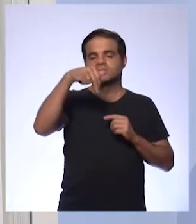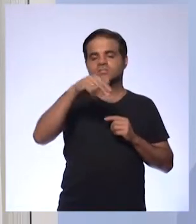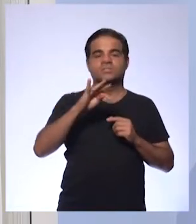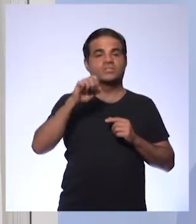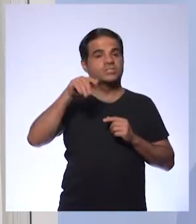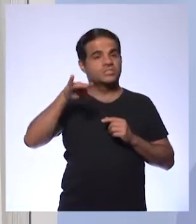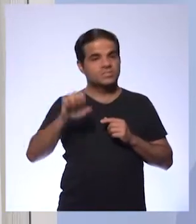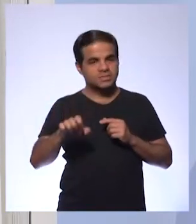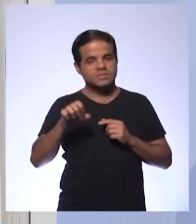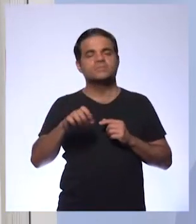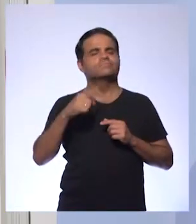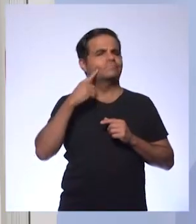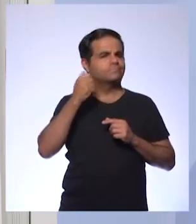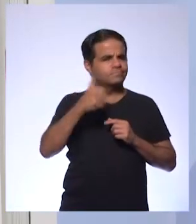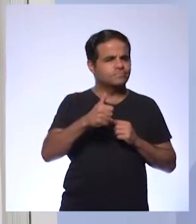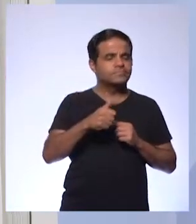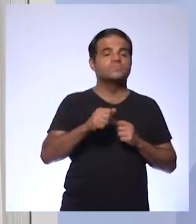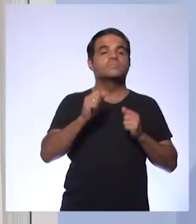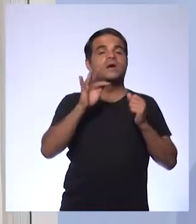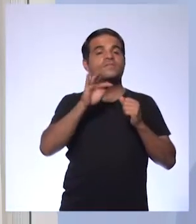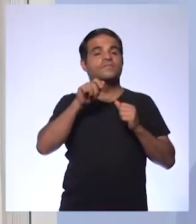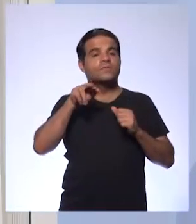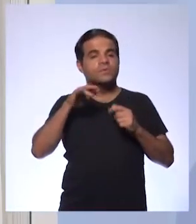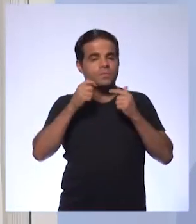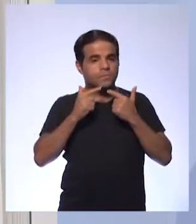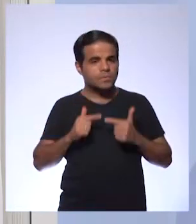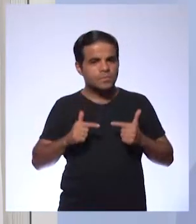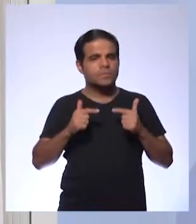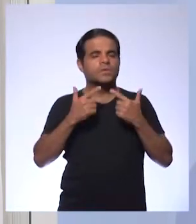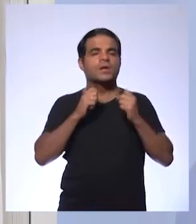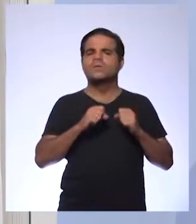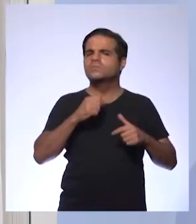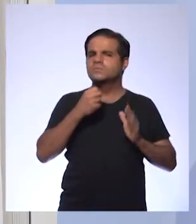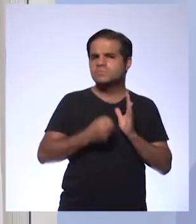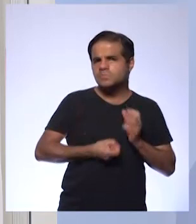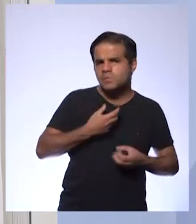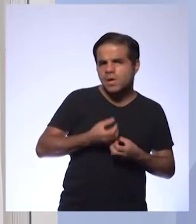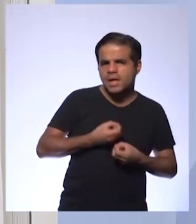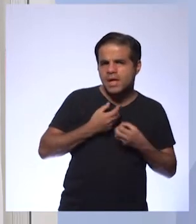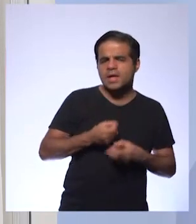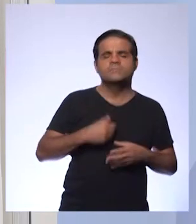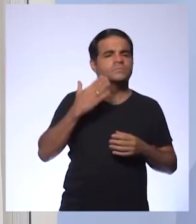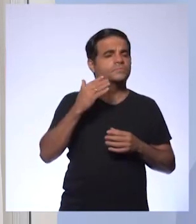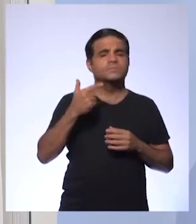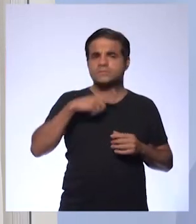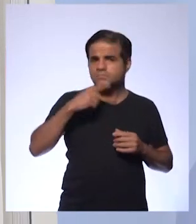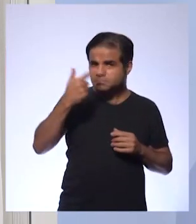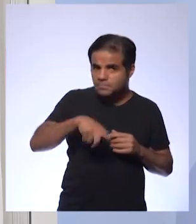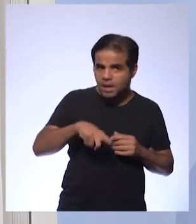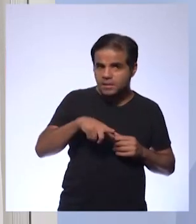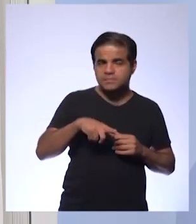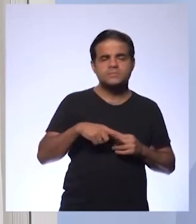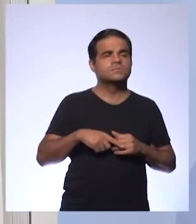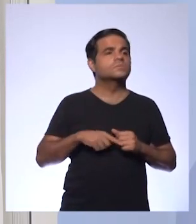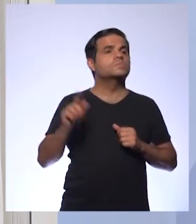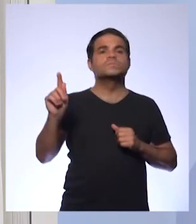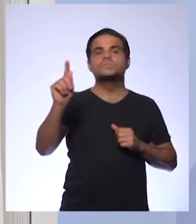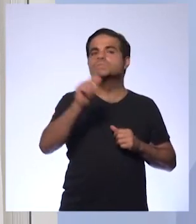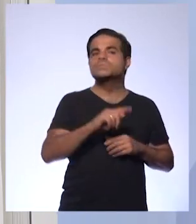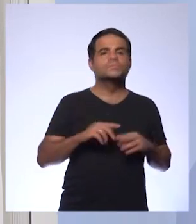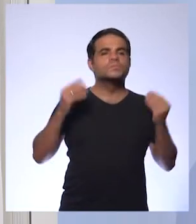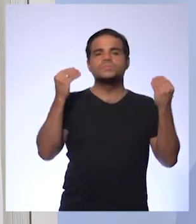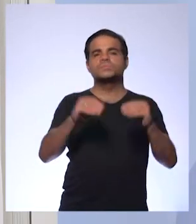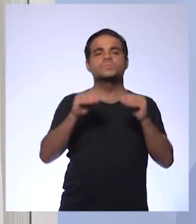antítese. Muito bem. Figura de linguagem muito bem trabalhada nesse poema famoso. Tem mais, gente. Tem mais. Alguém Vamos lá.